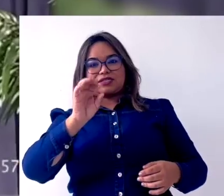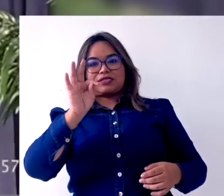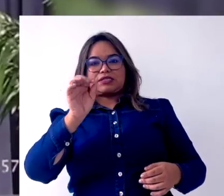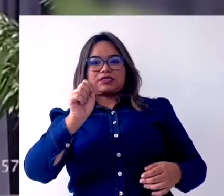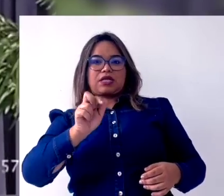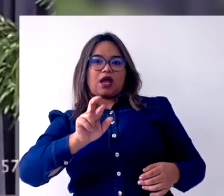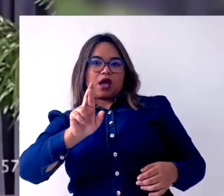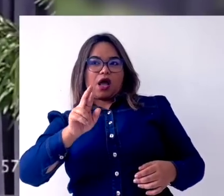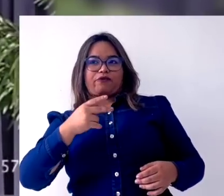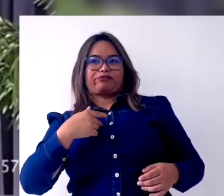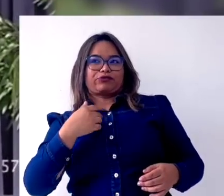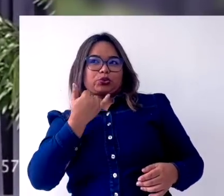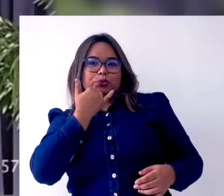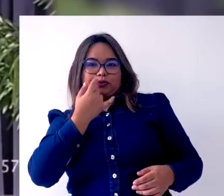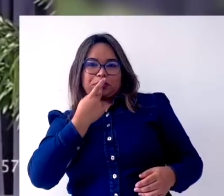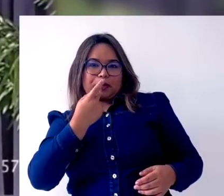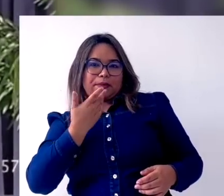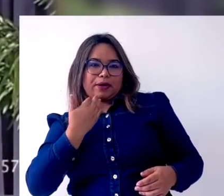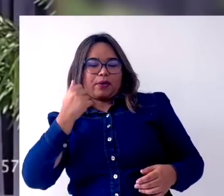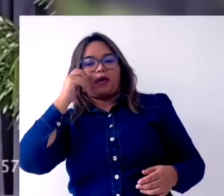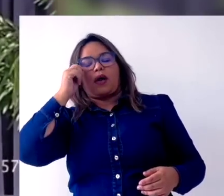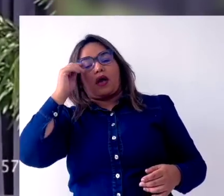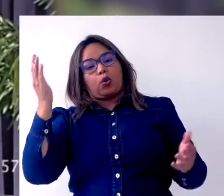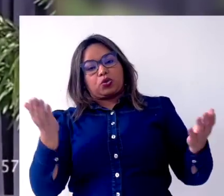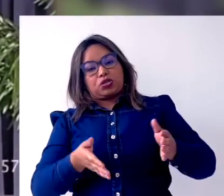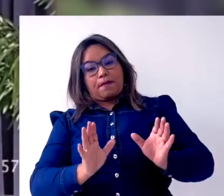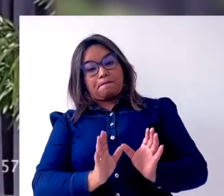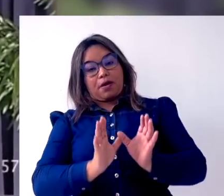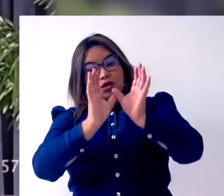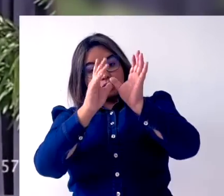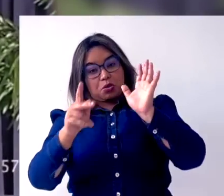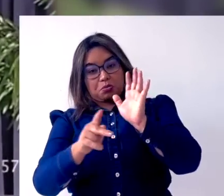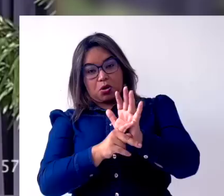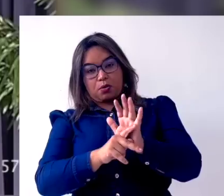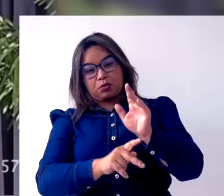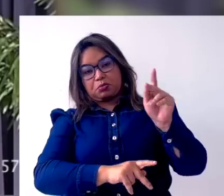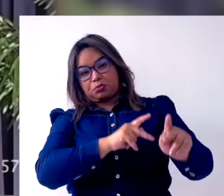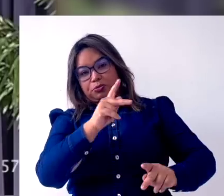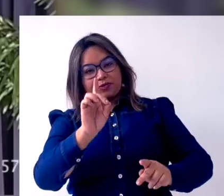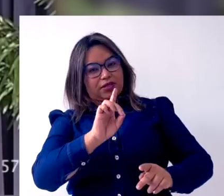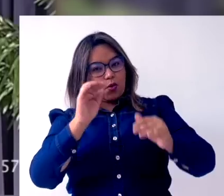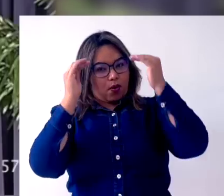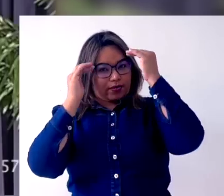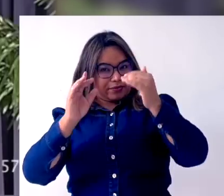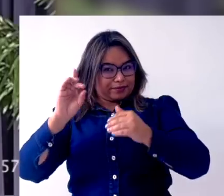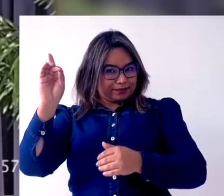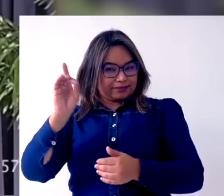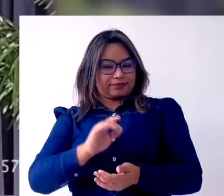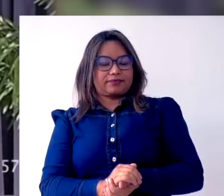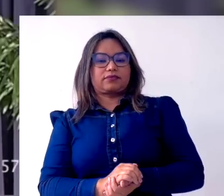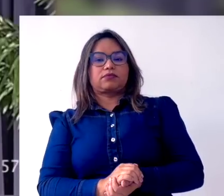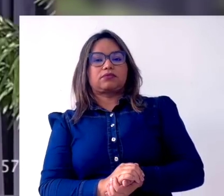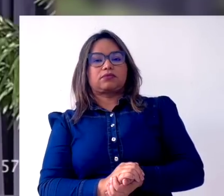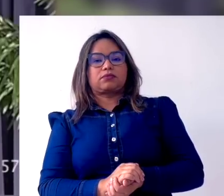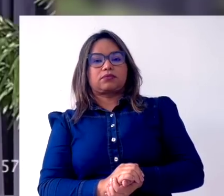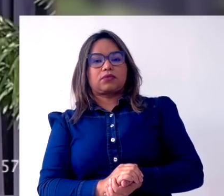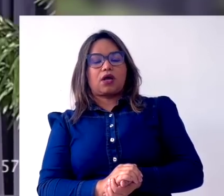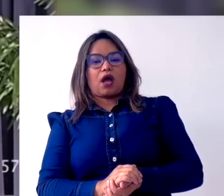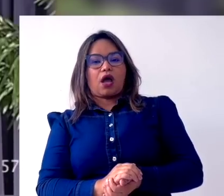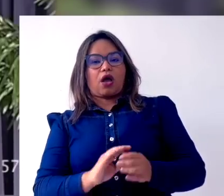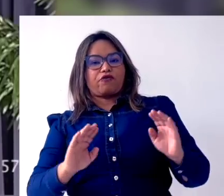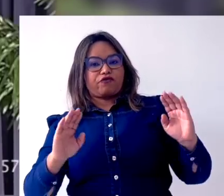dizer isso de um modo melhor. Hoje é a Páscoa pagã. E a festa de Ishtar e a Páscoa judia são 2